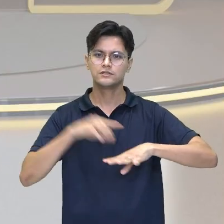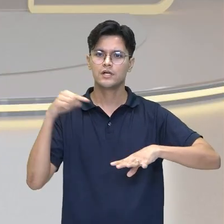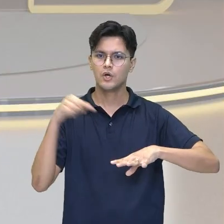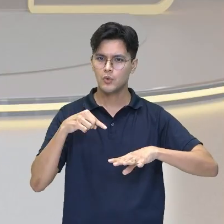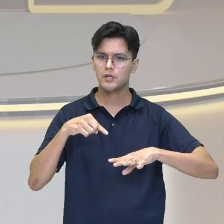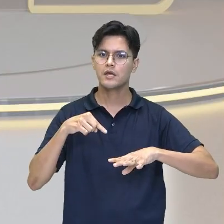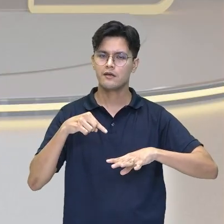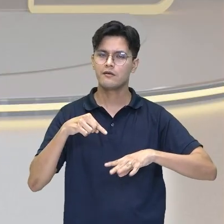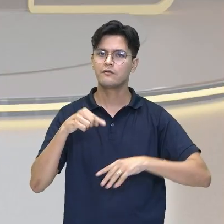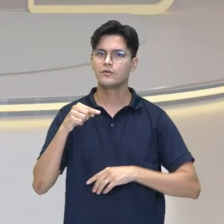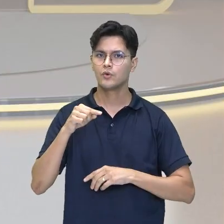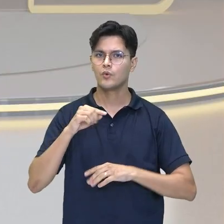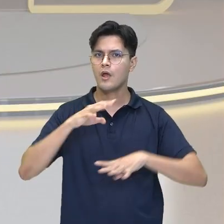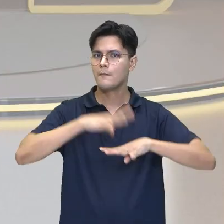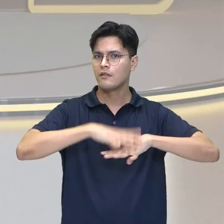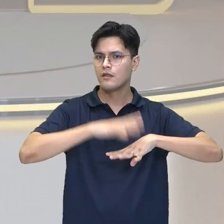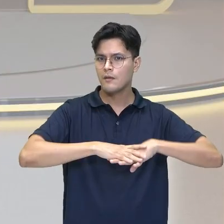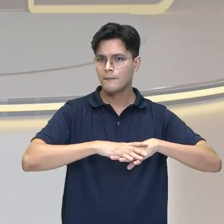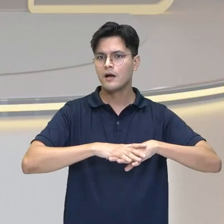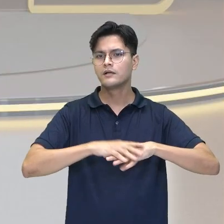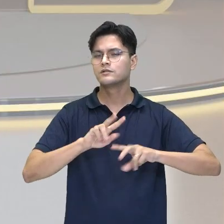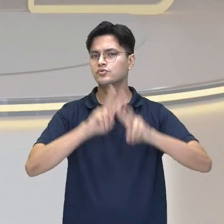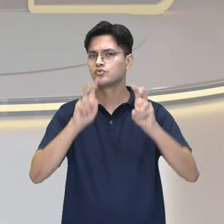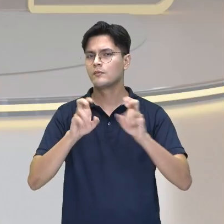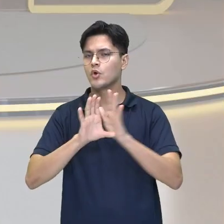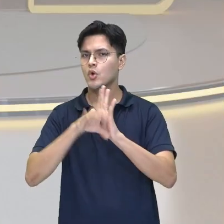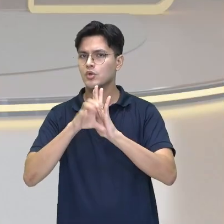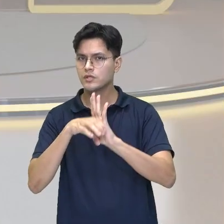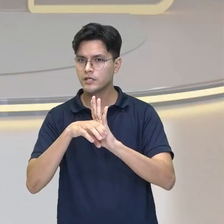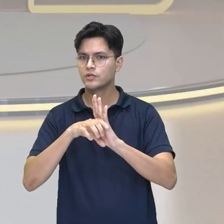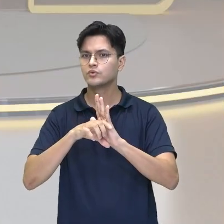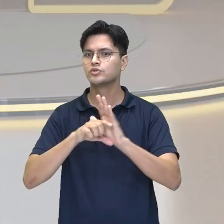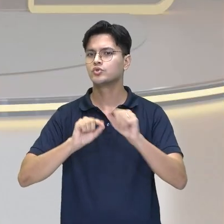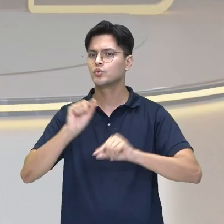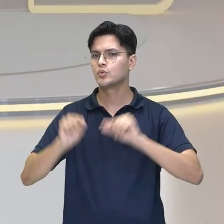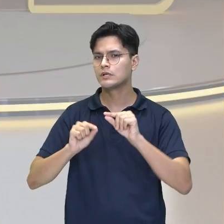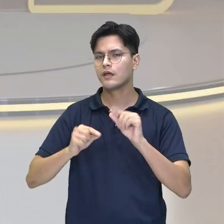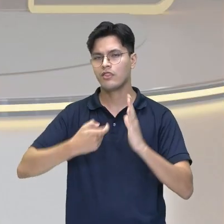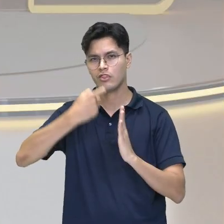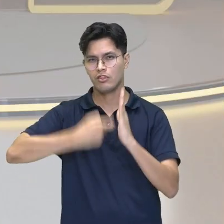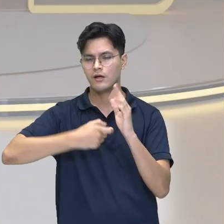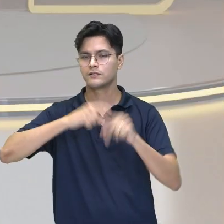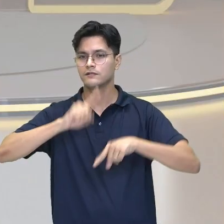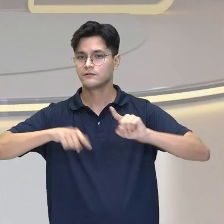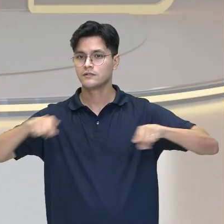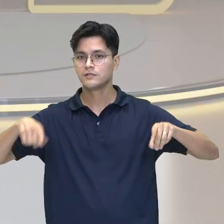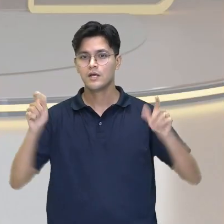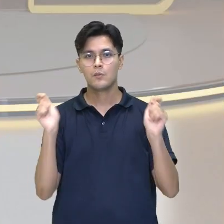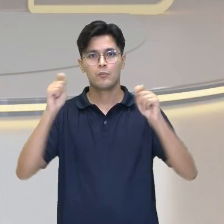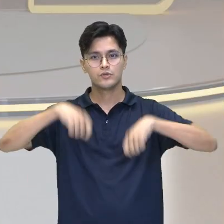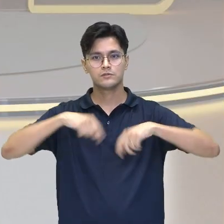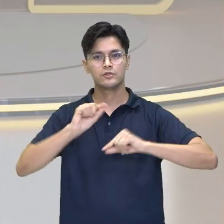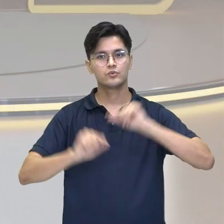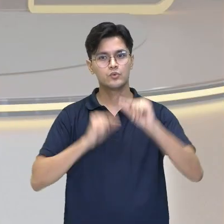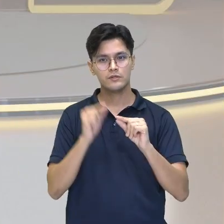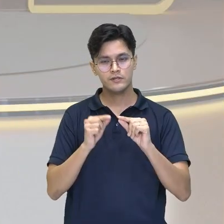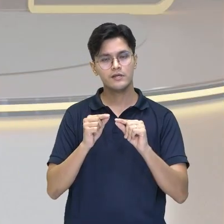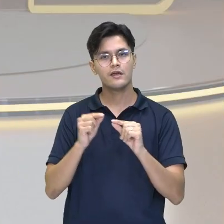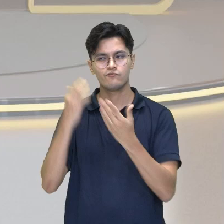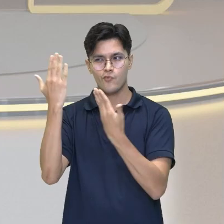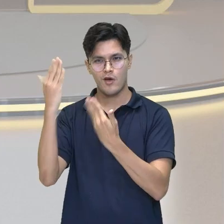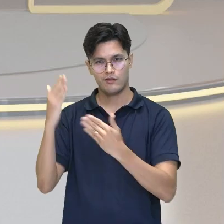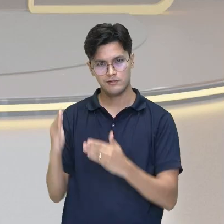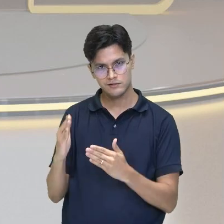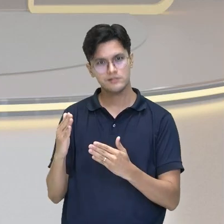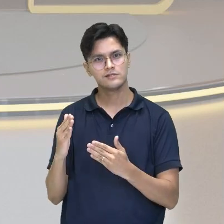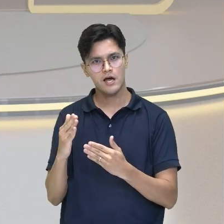trabalhamos hoje, que foi o conceito da taxa de variação, professor. Exatamente. Ela nos oferece uma poderosa ferramenta para analisar criticamente a realidade da